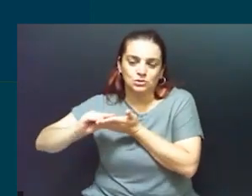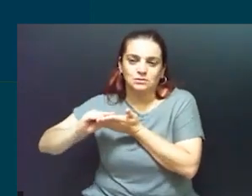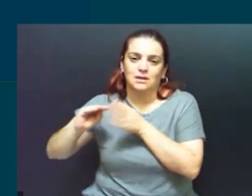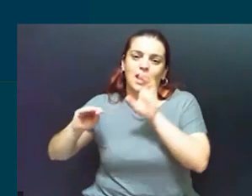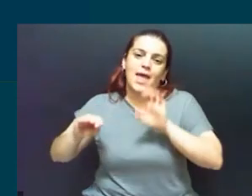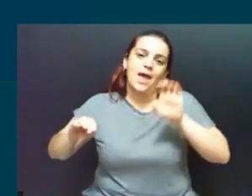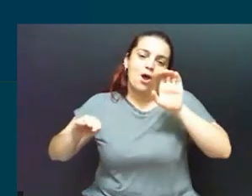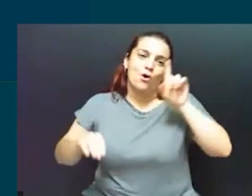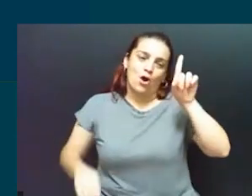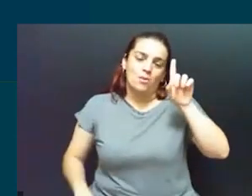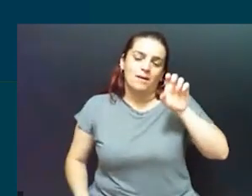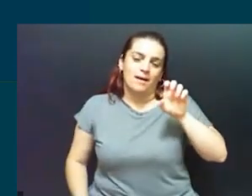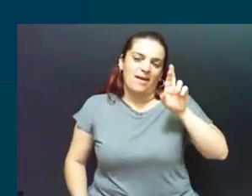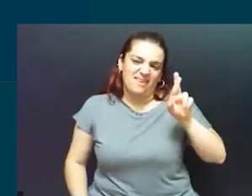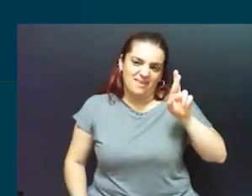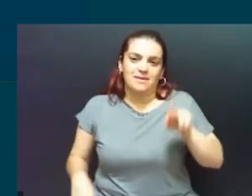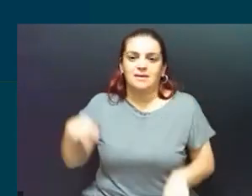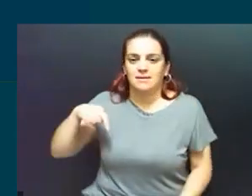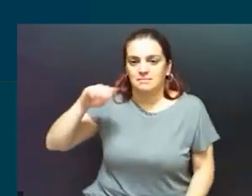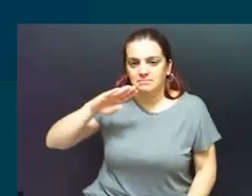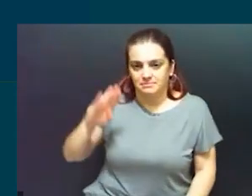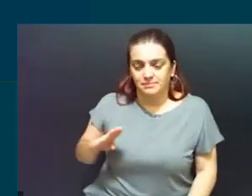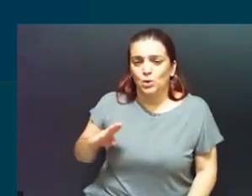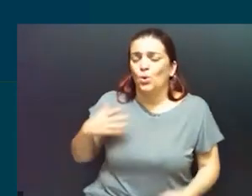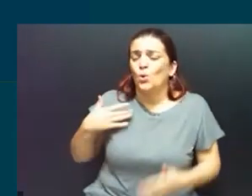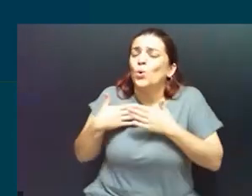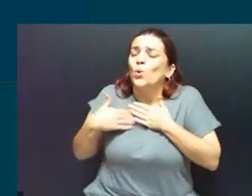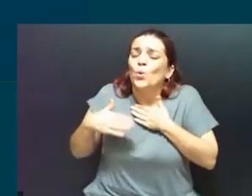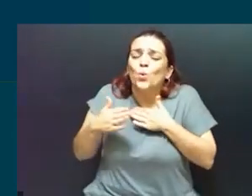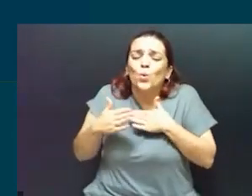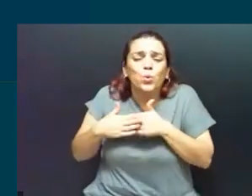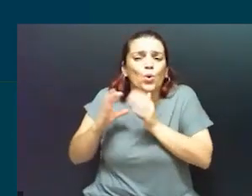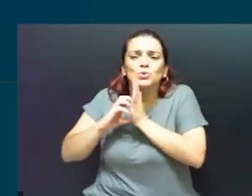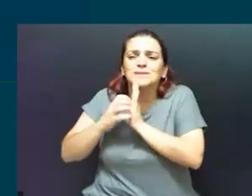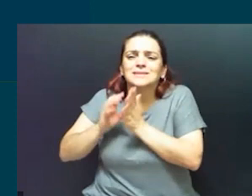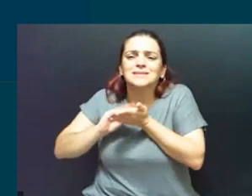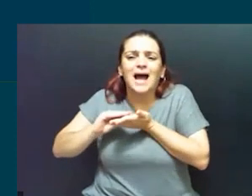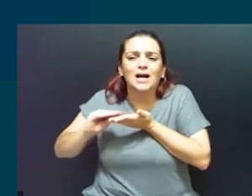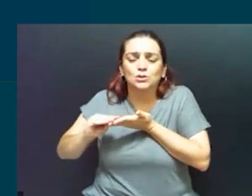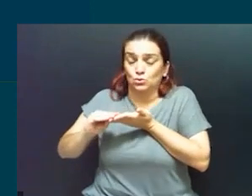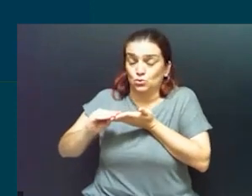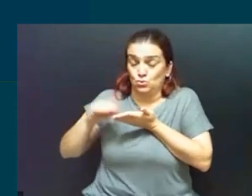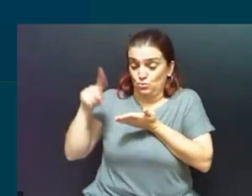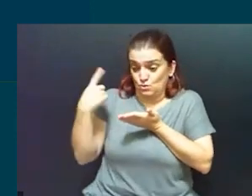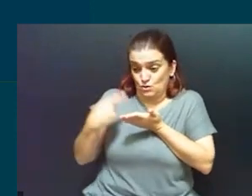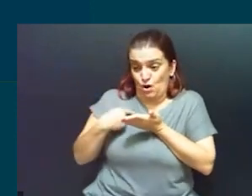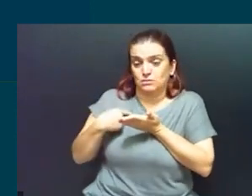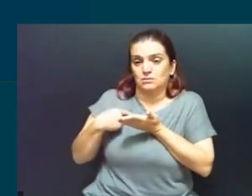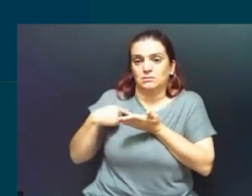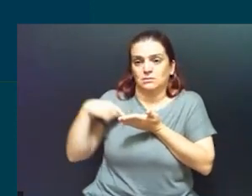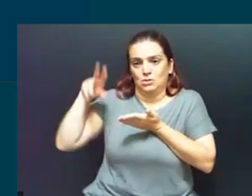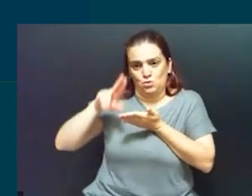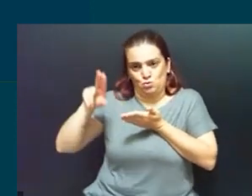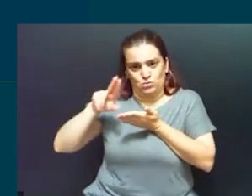exemplo, onde qualquer tipo de dado pessoal que estivermos trabalhando ou estivermos